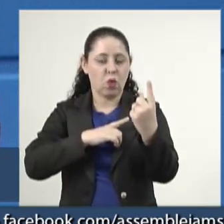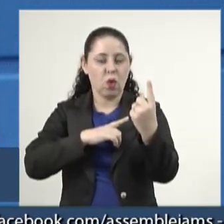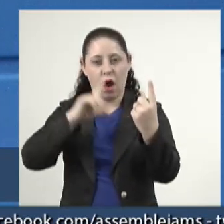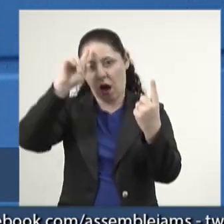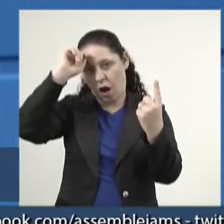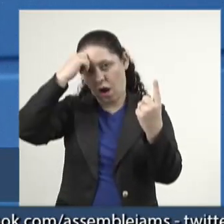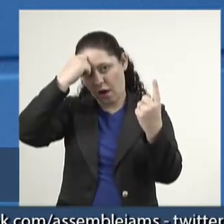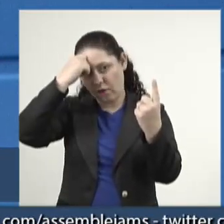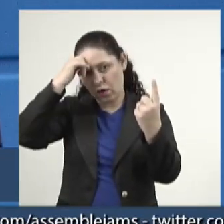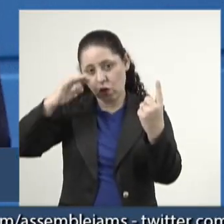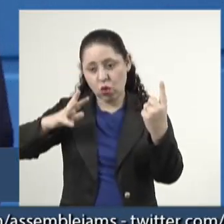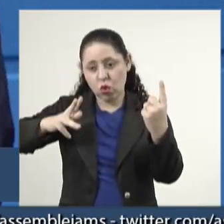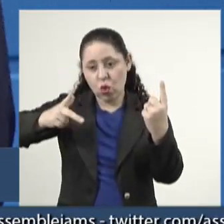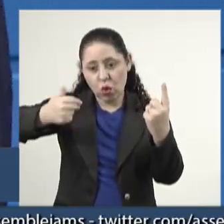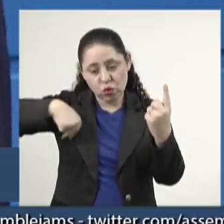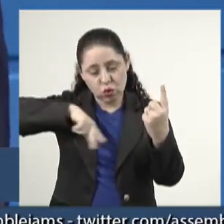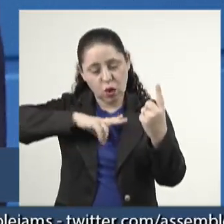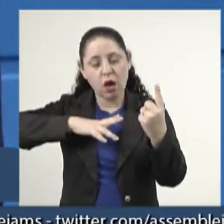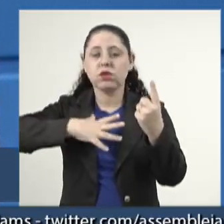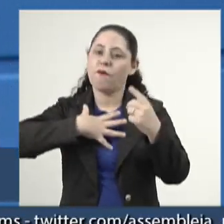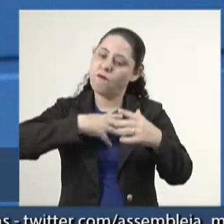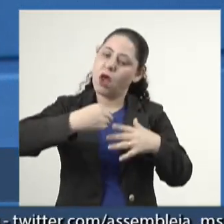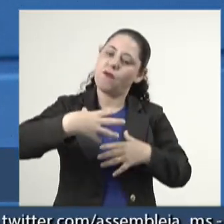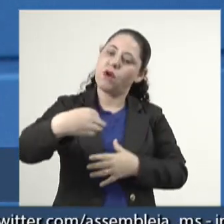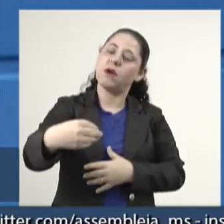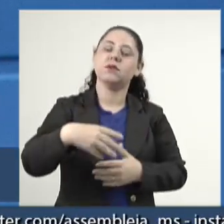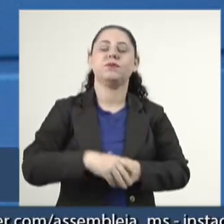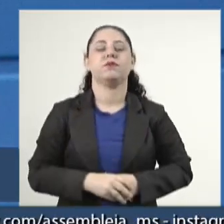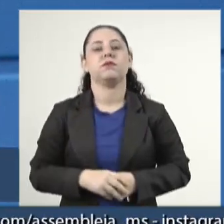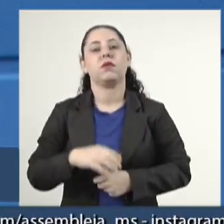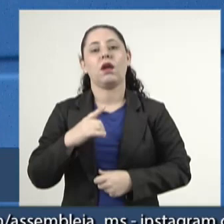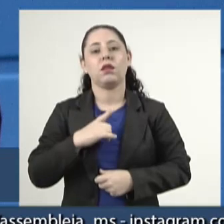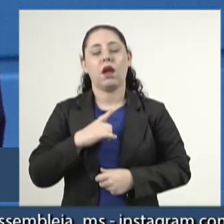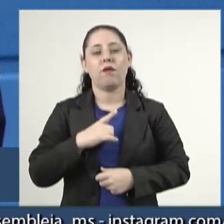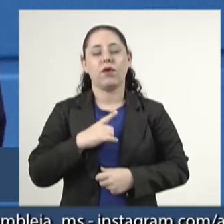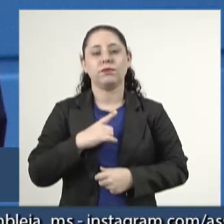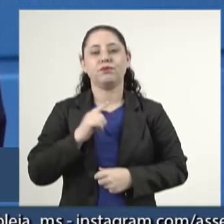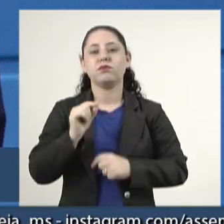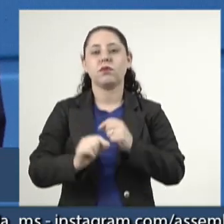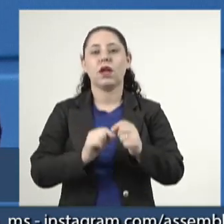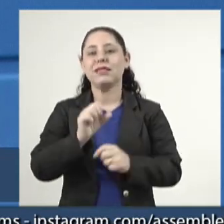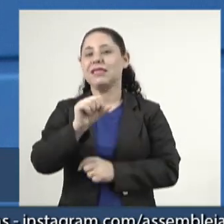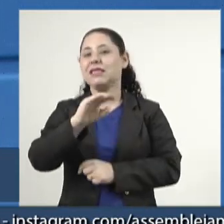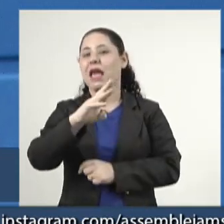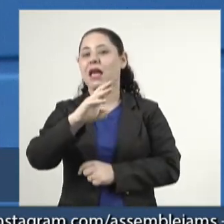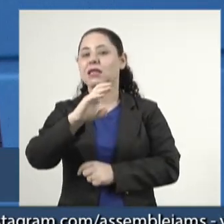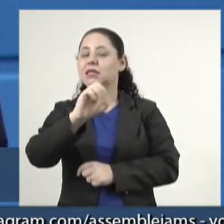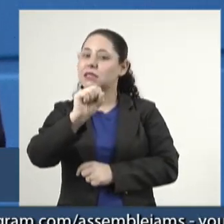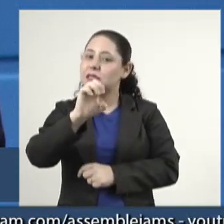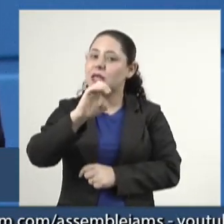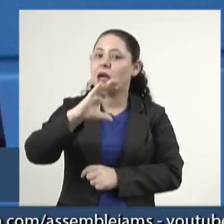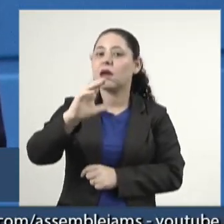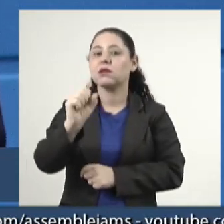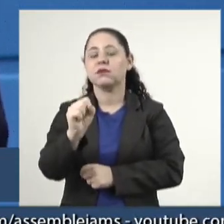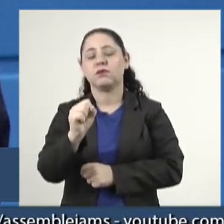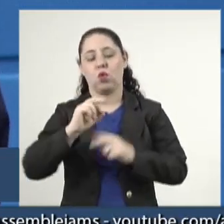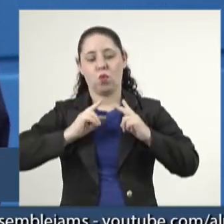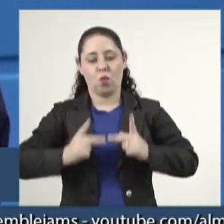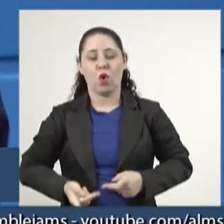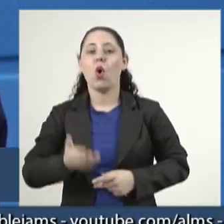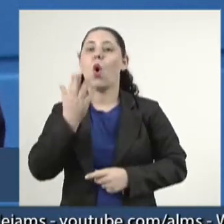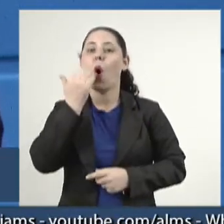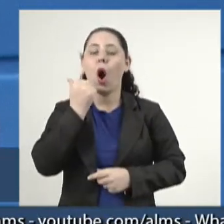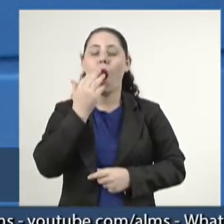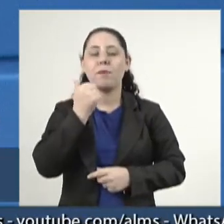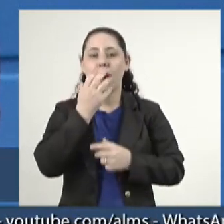africano, do qual todos nós somos descendentes. E deu uma seca tão grande, que na época os humanos alimentavam do